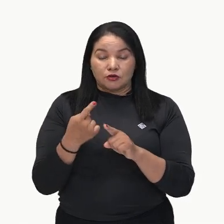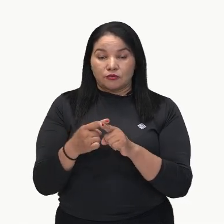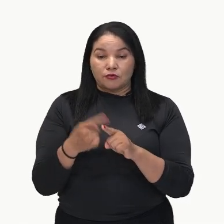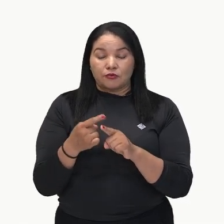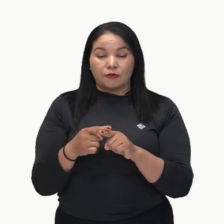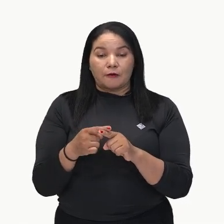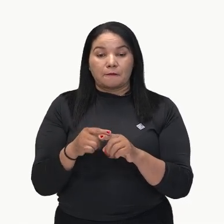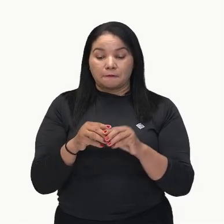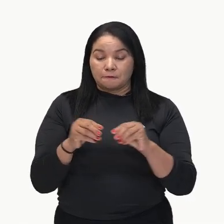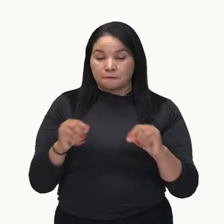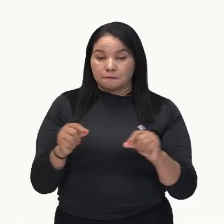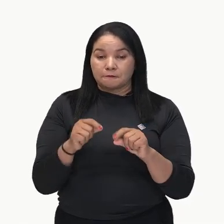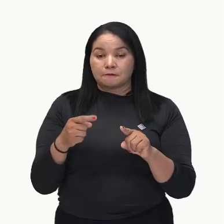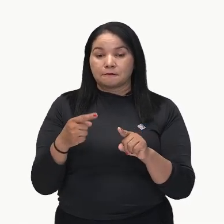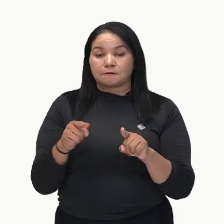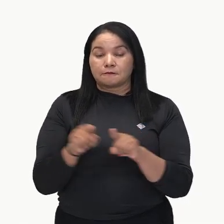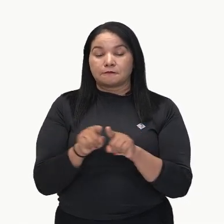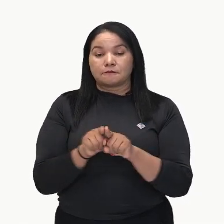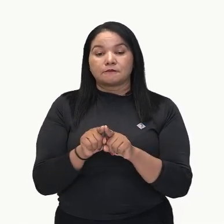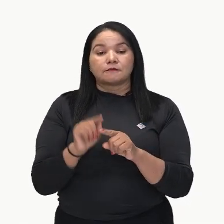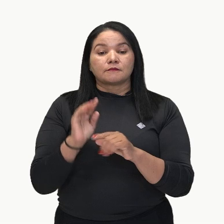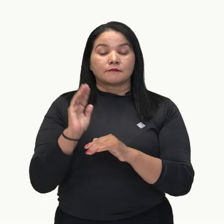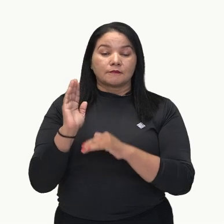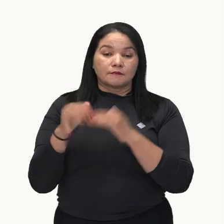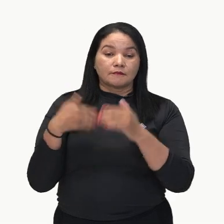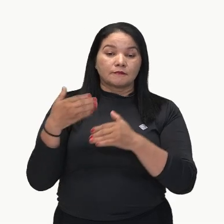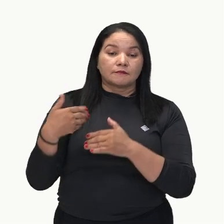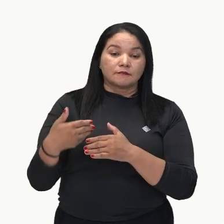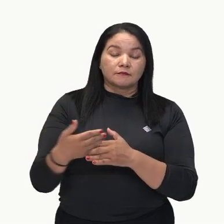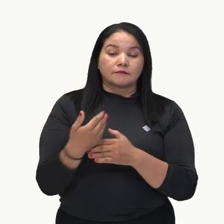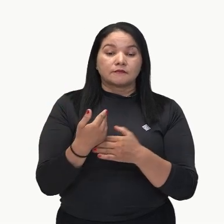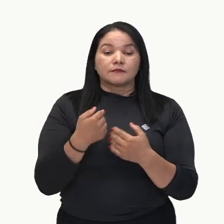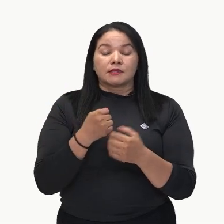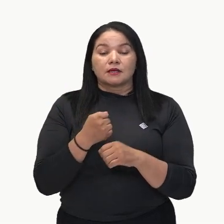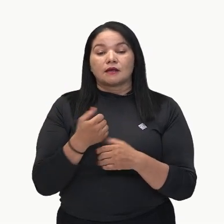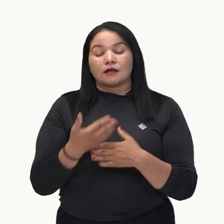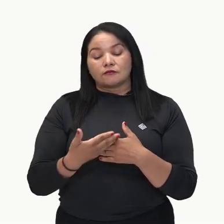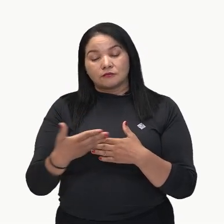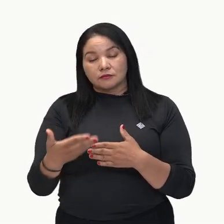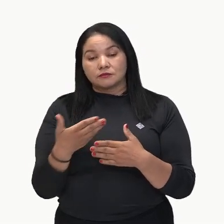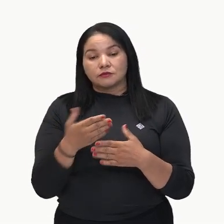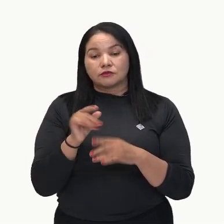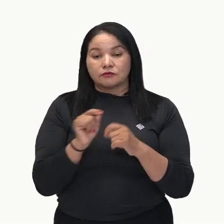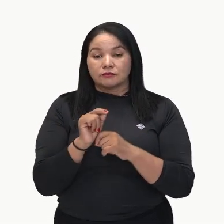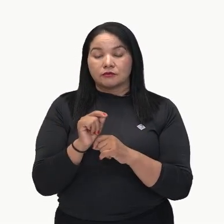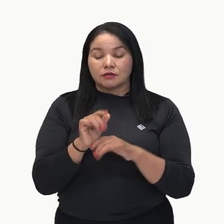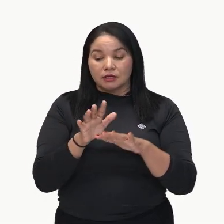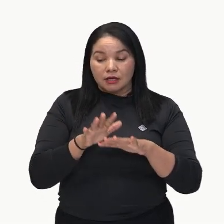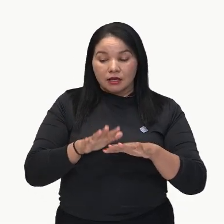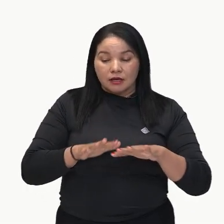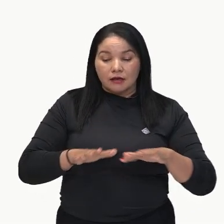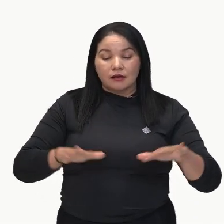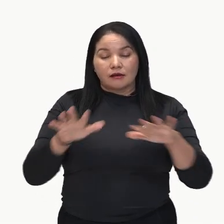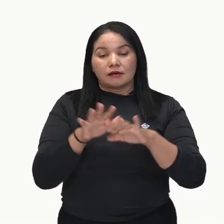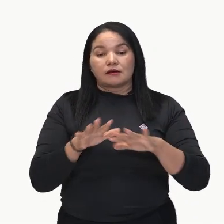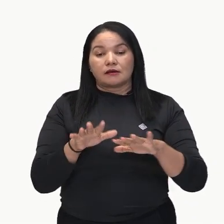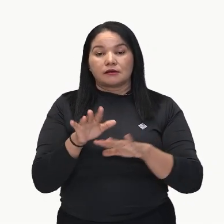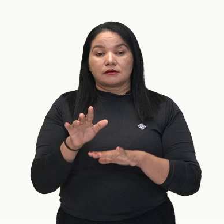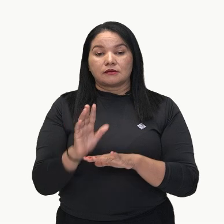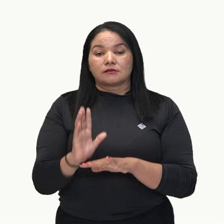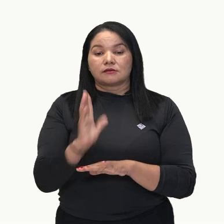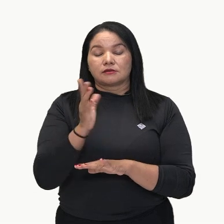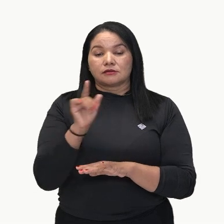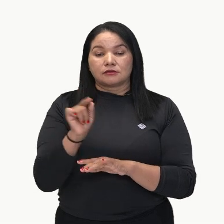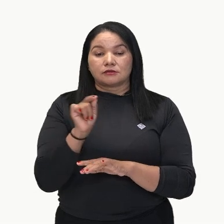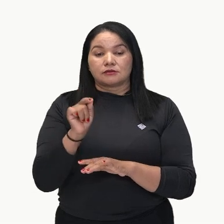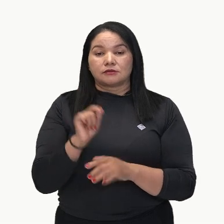e com o passar dos milhões e milhões de anos, essa região, gente, também, né, acabou fazendo com que, com esses milhares